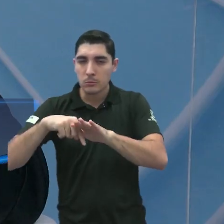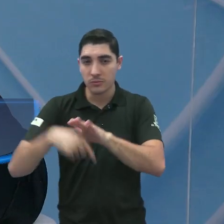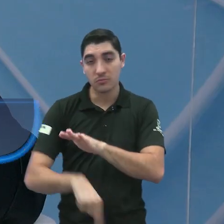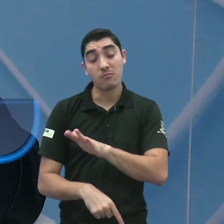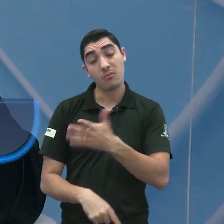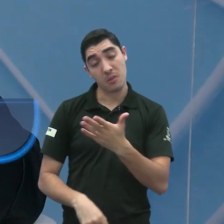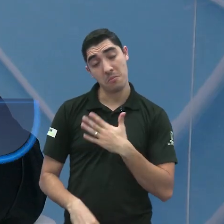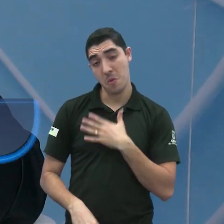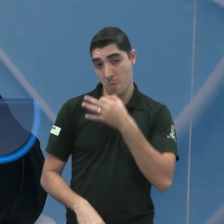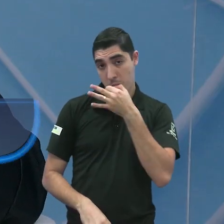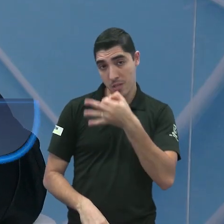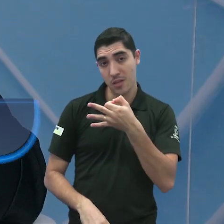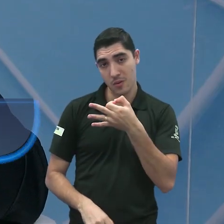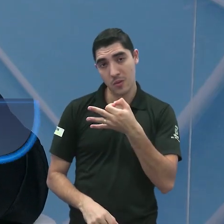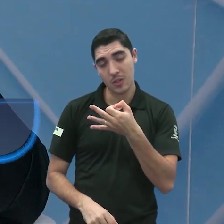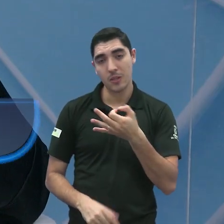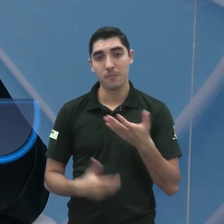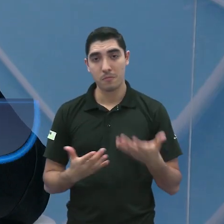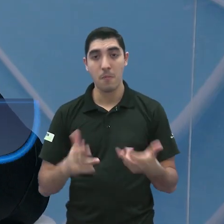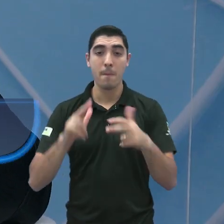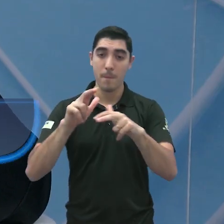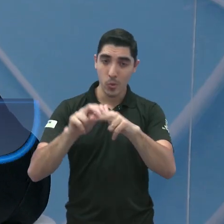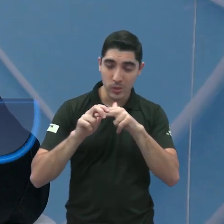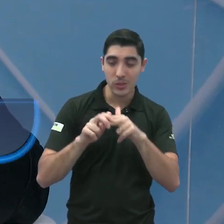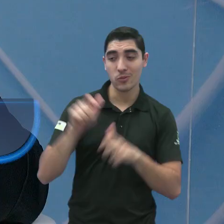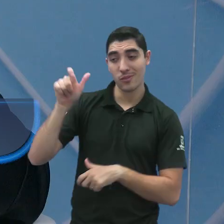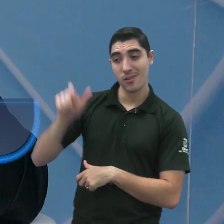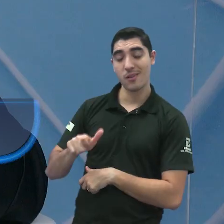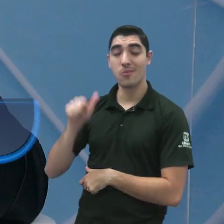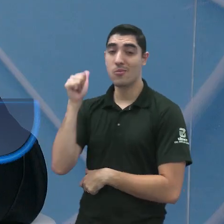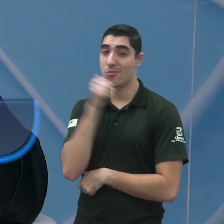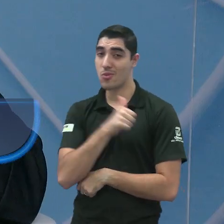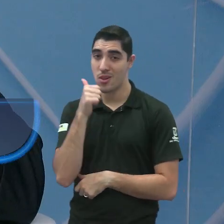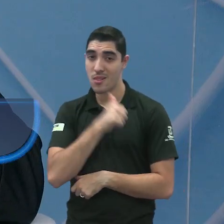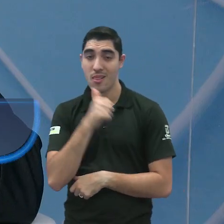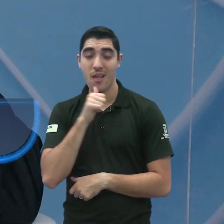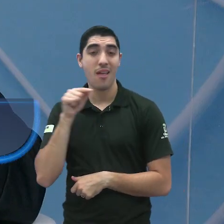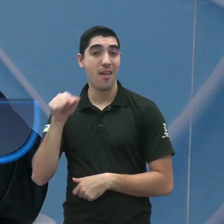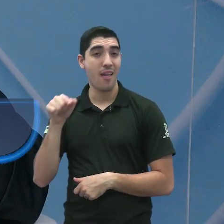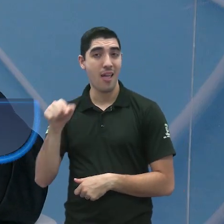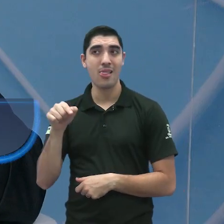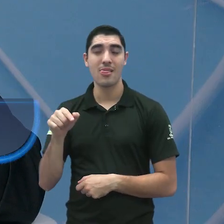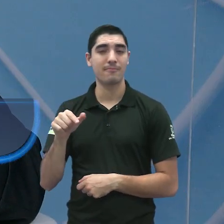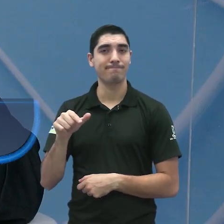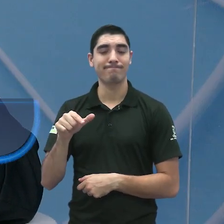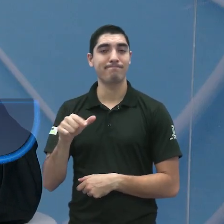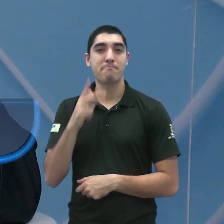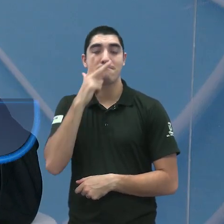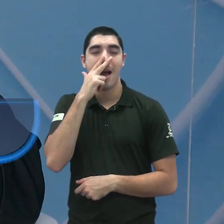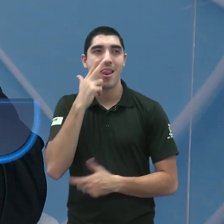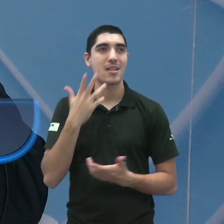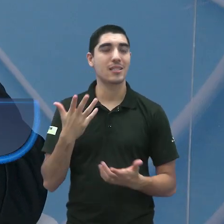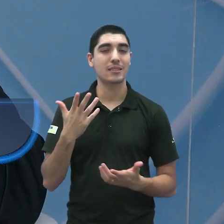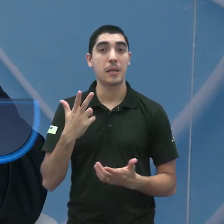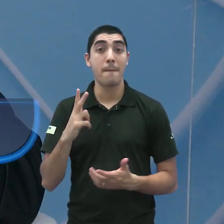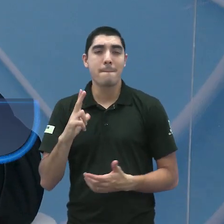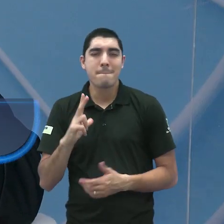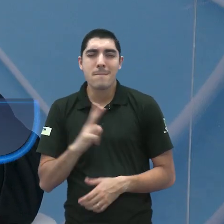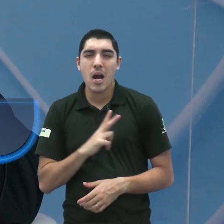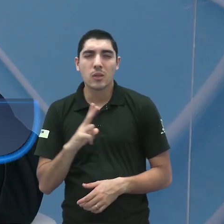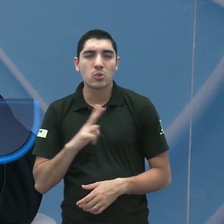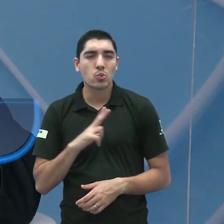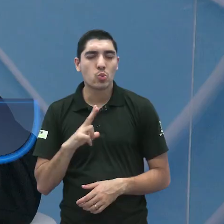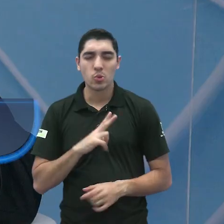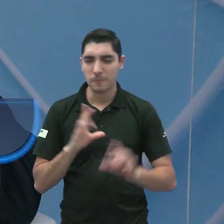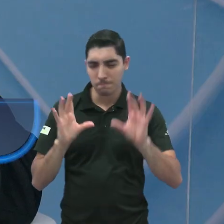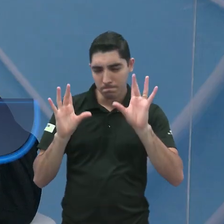sim, muitas vezes esse olhar da mulher, de uma questão pessoal dela sobre esses determinados temas, é um